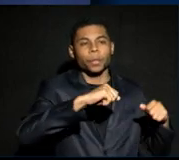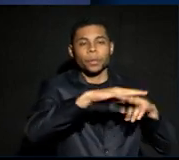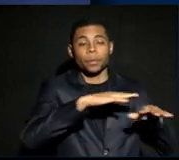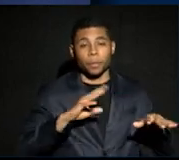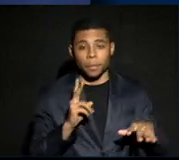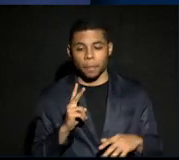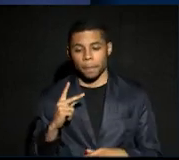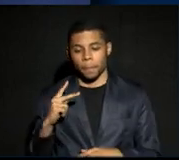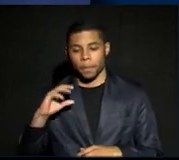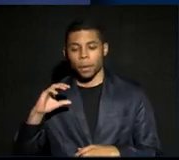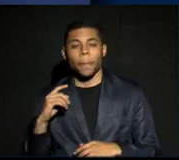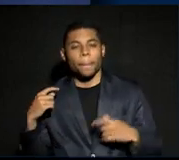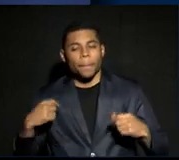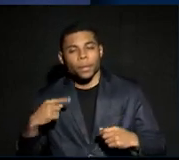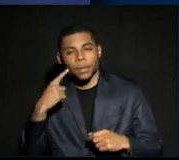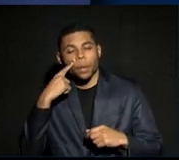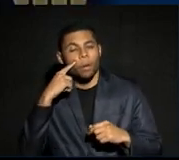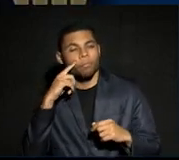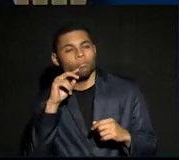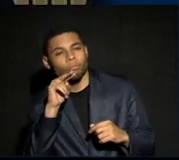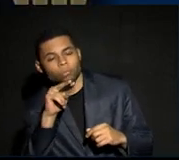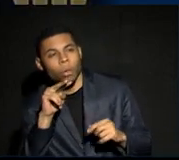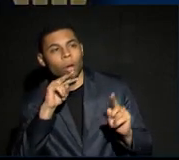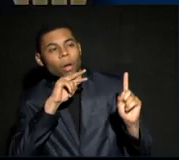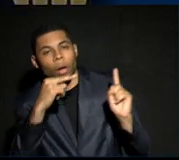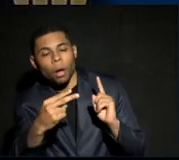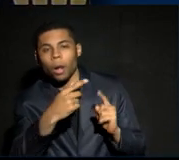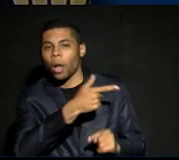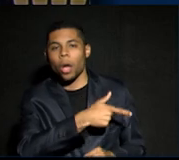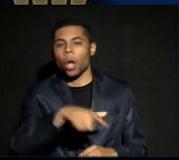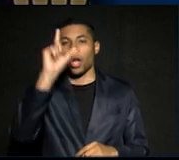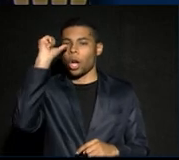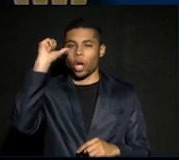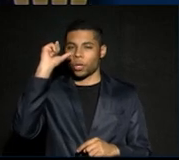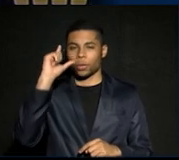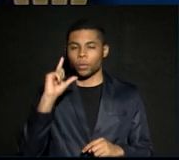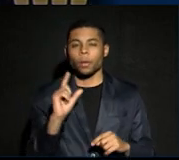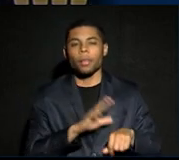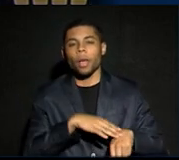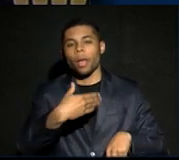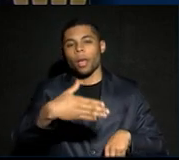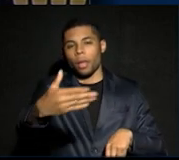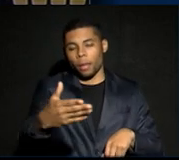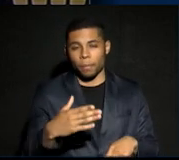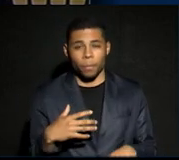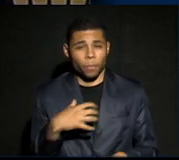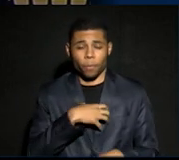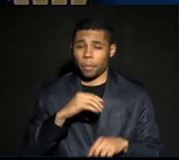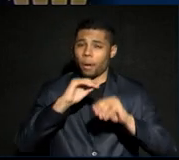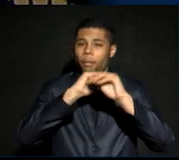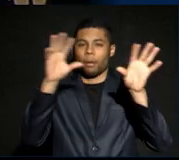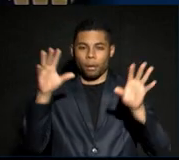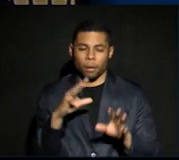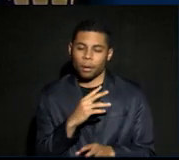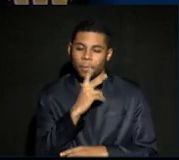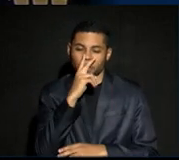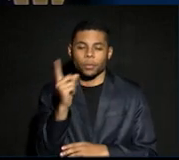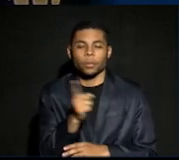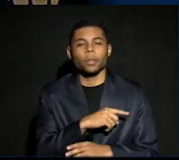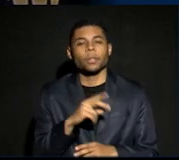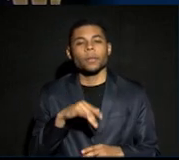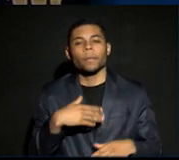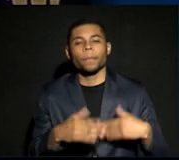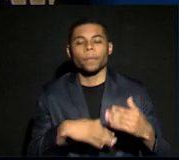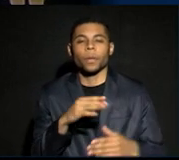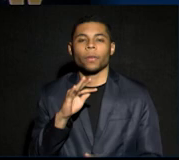onde o BC ia ter esse horizonte relevante rolante ao longo do tempo, de uma maneira muito clara, onde a gente caminharia para o